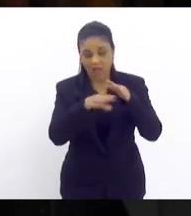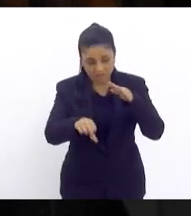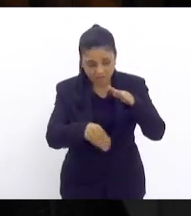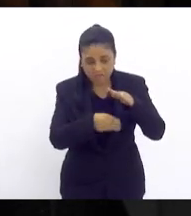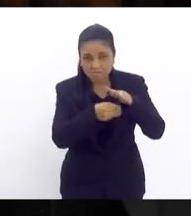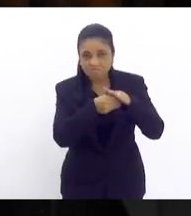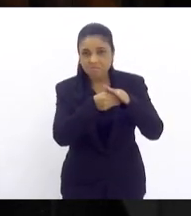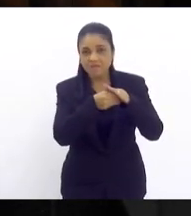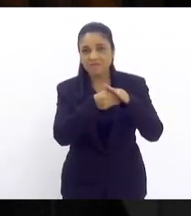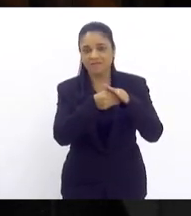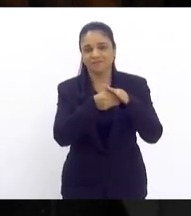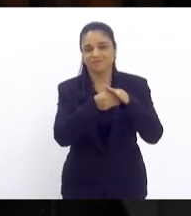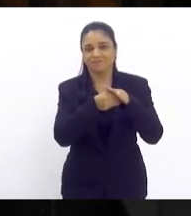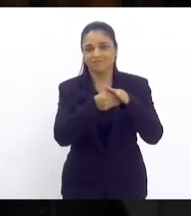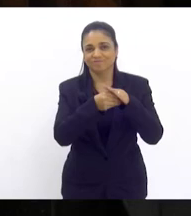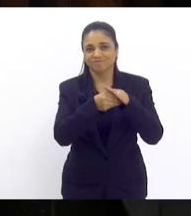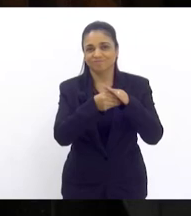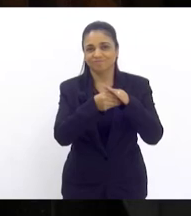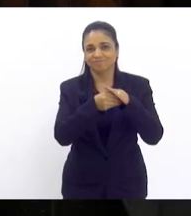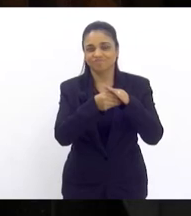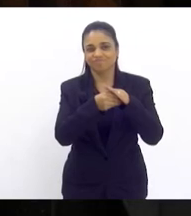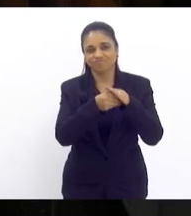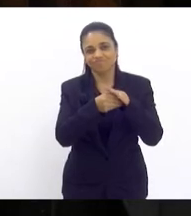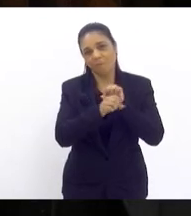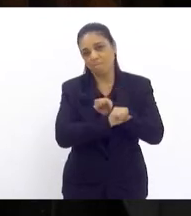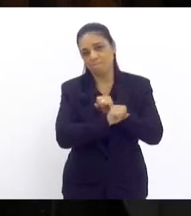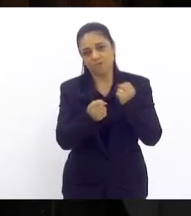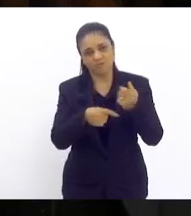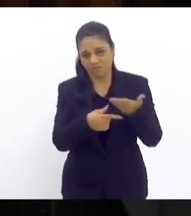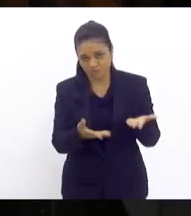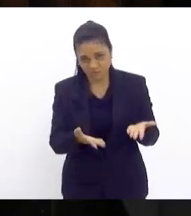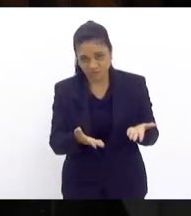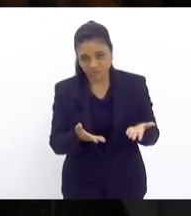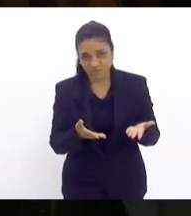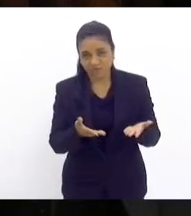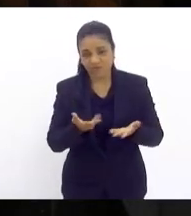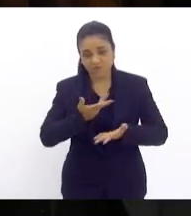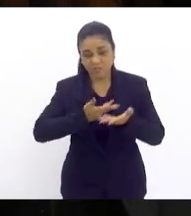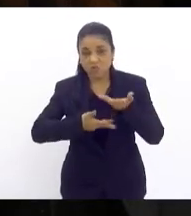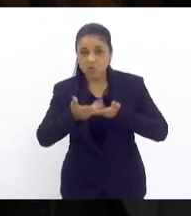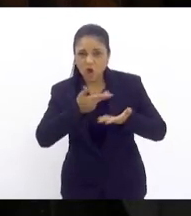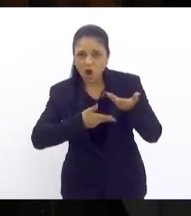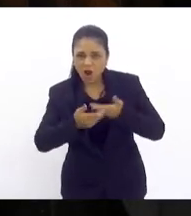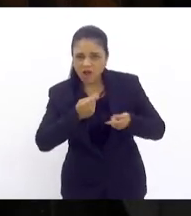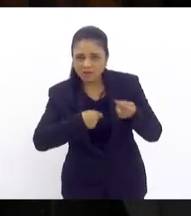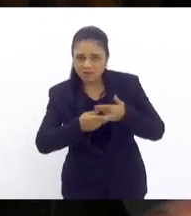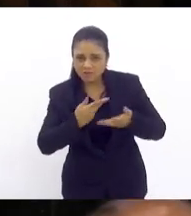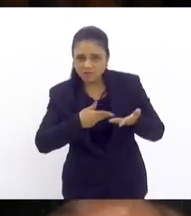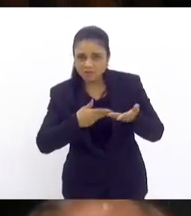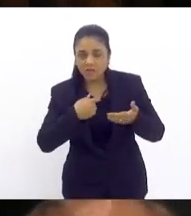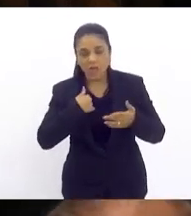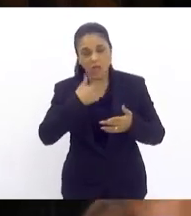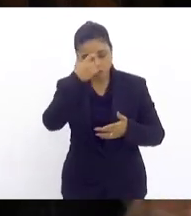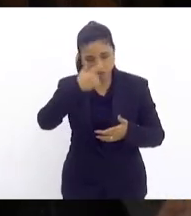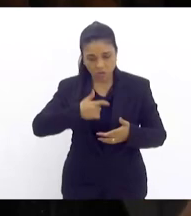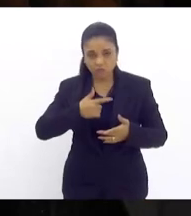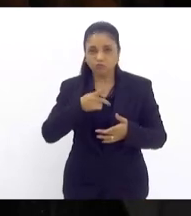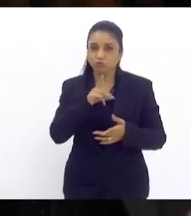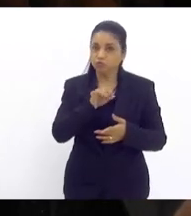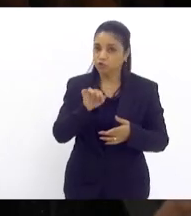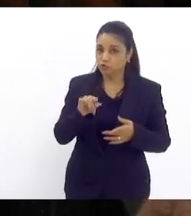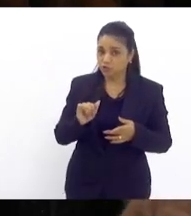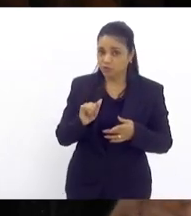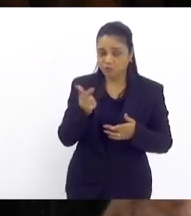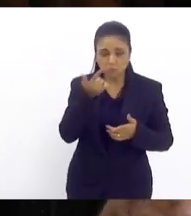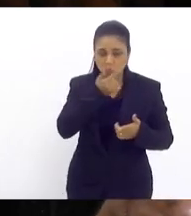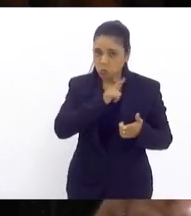emendas se tornaram impositivas Então eu tenho como premissa um dia e jamais conseguir